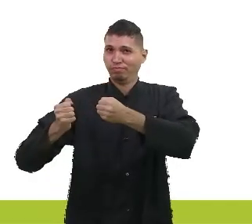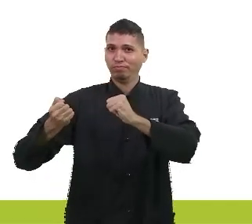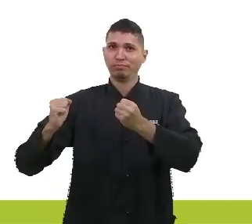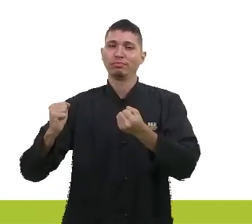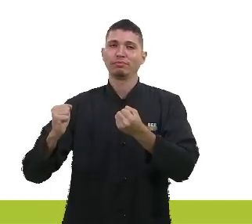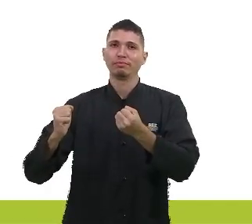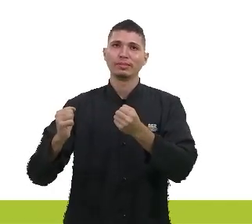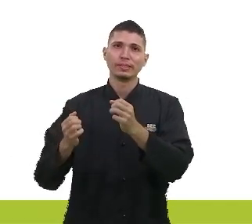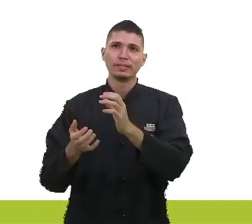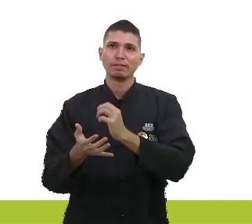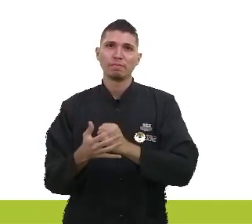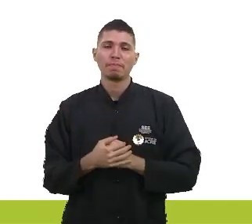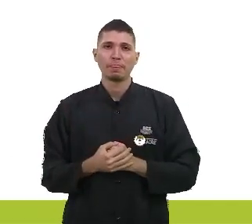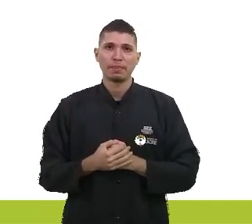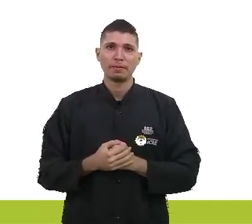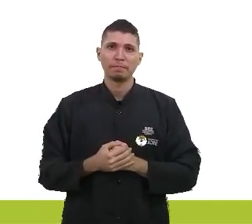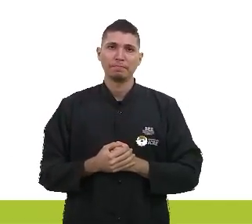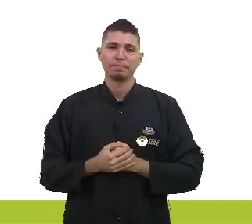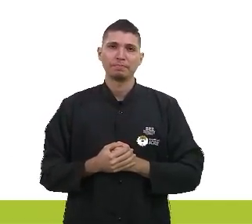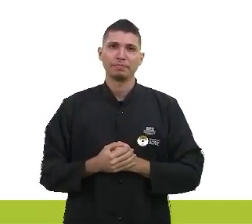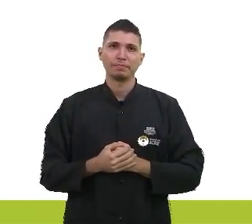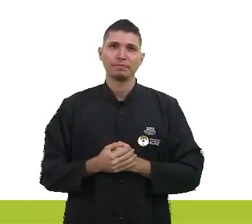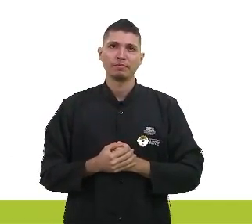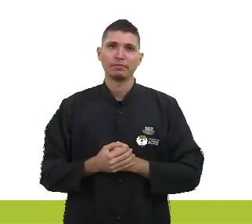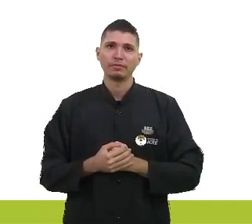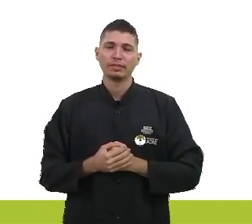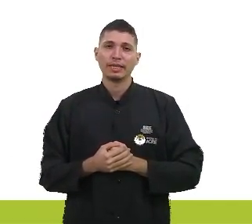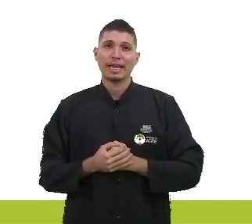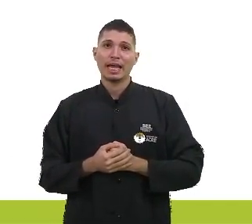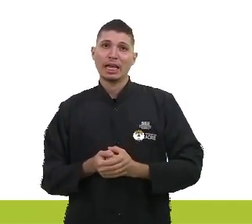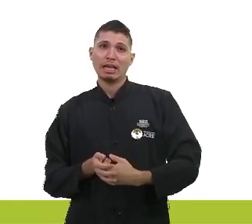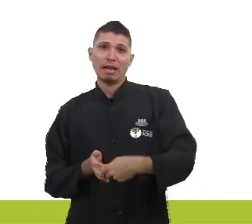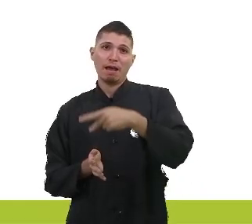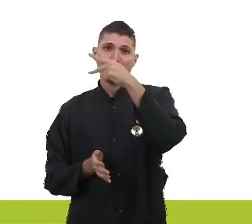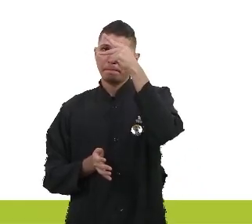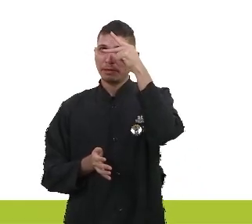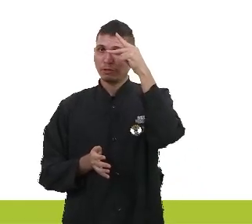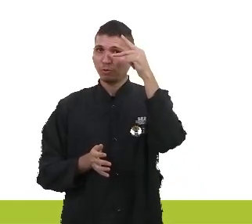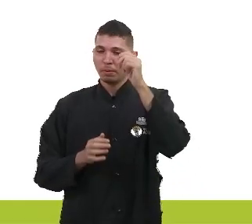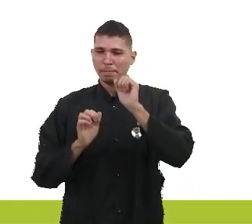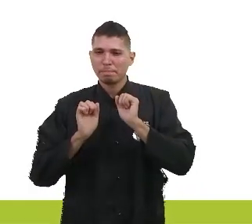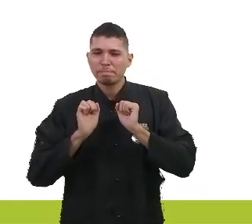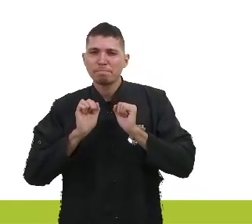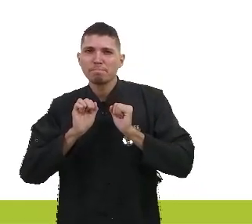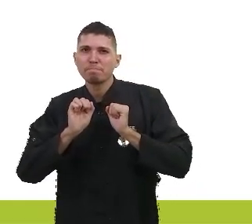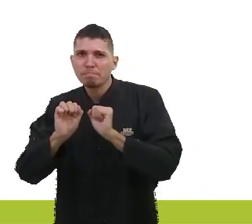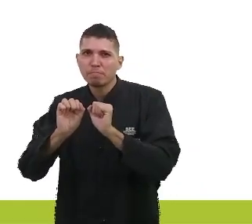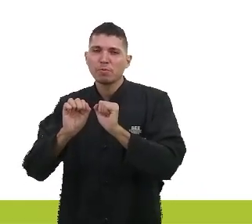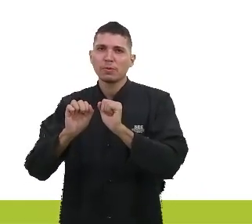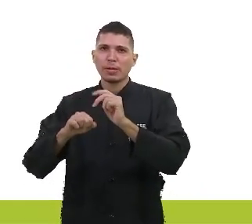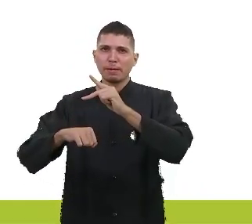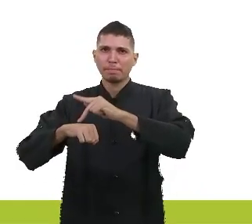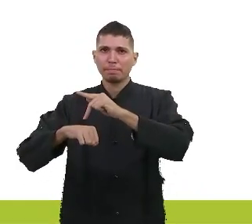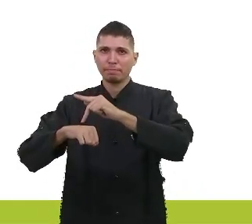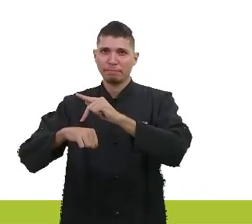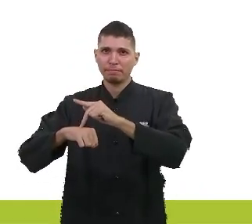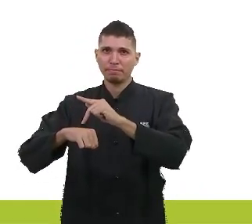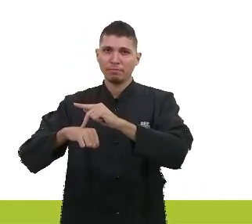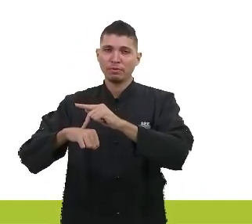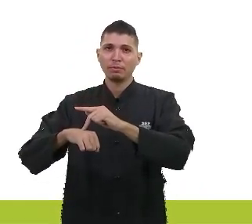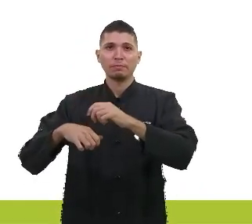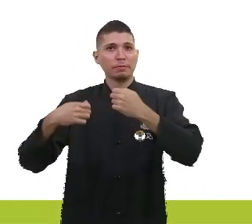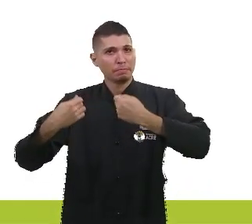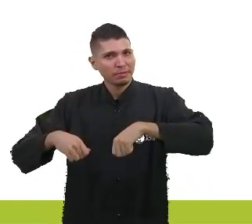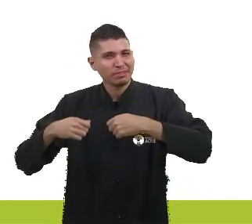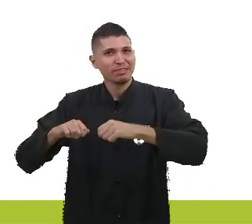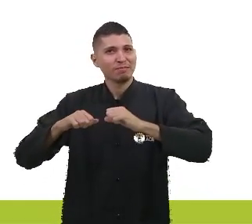acontece? Para a pessoa poder afastar ou deslocar essa pedra, né, eu vou ter que fazer o quê? Ter que exercer muita